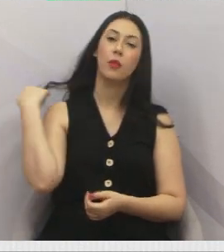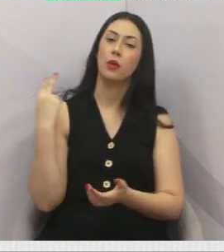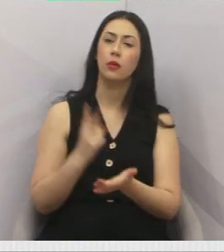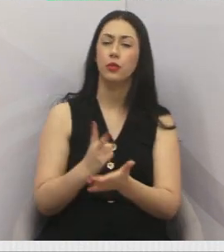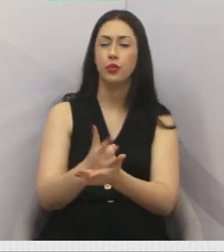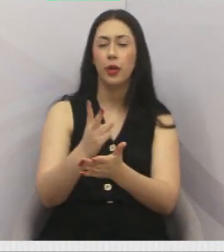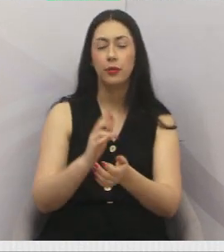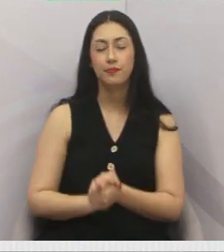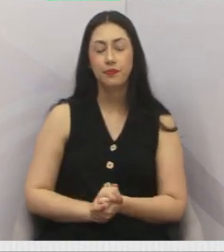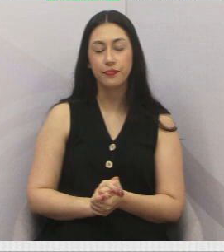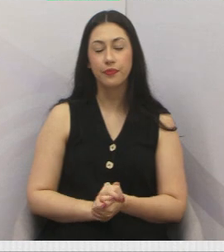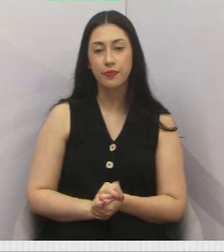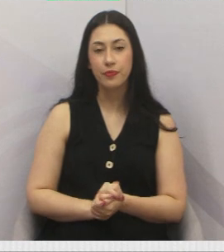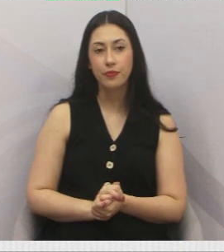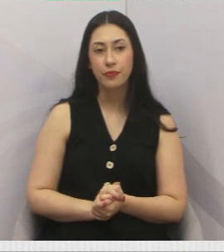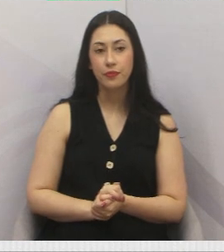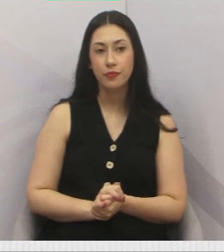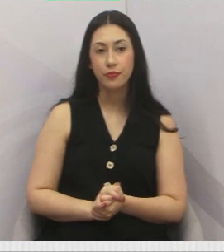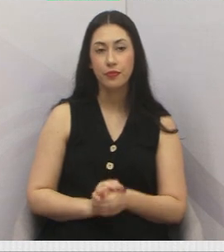voto.